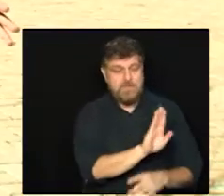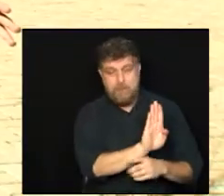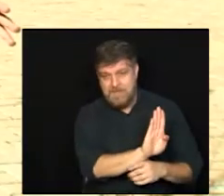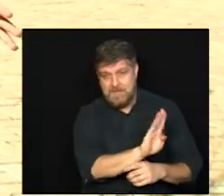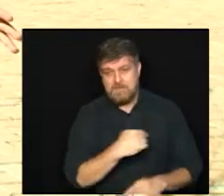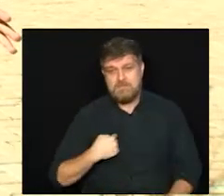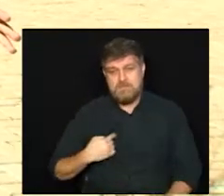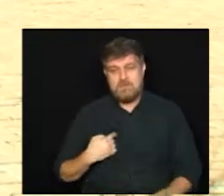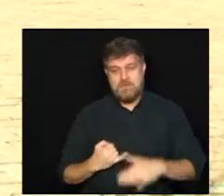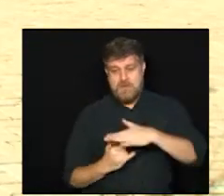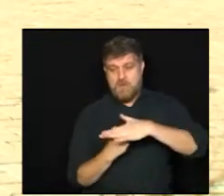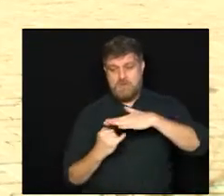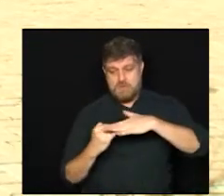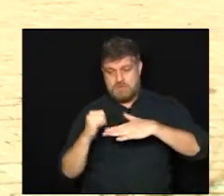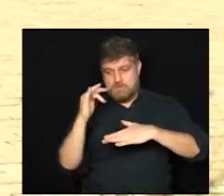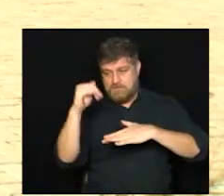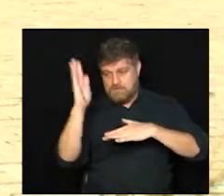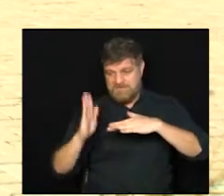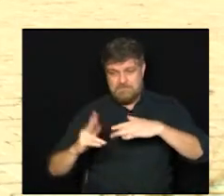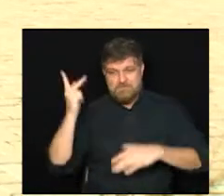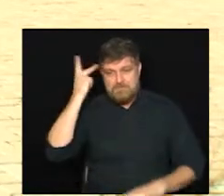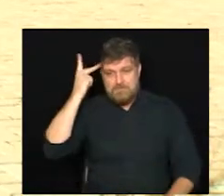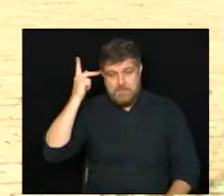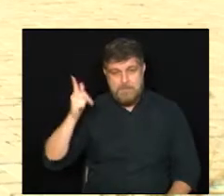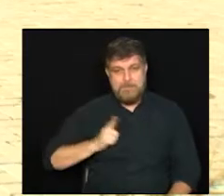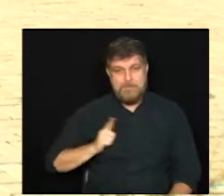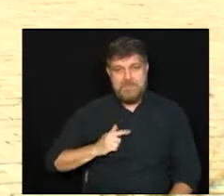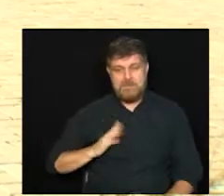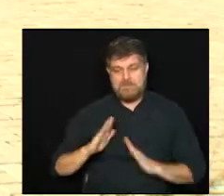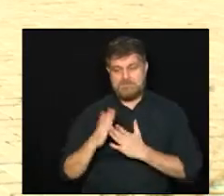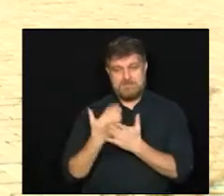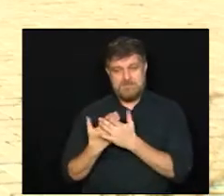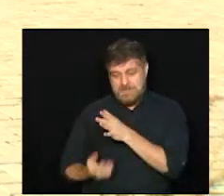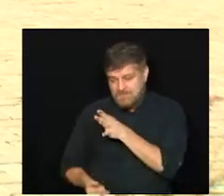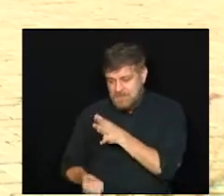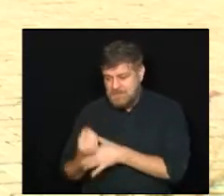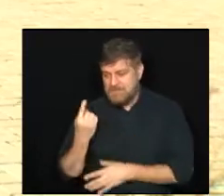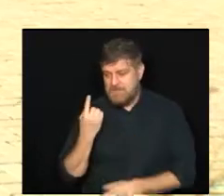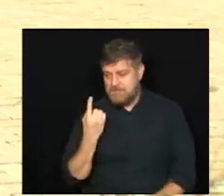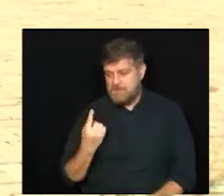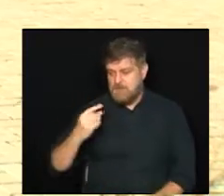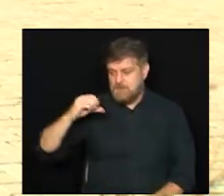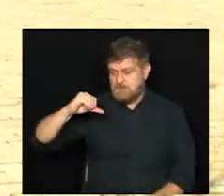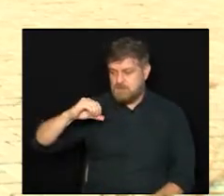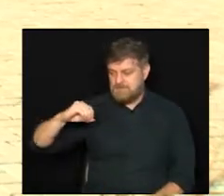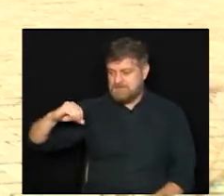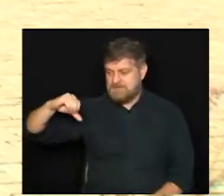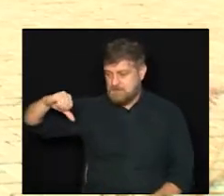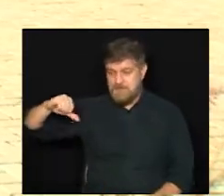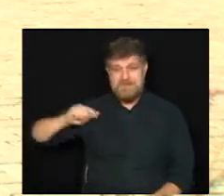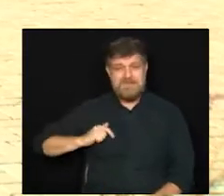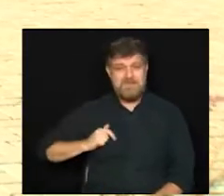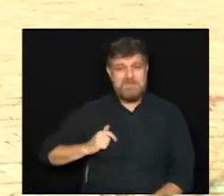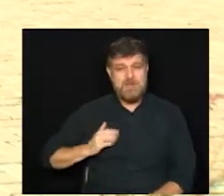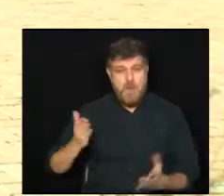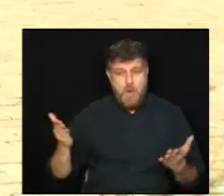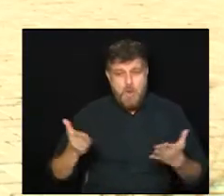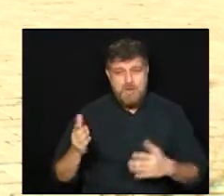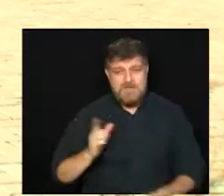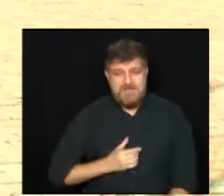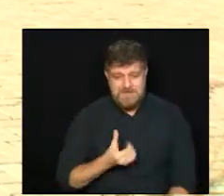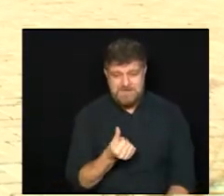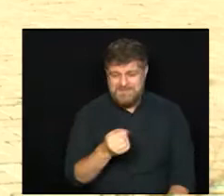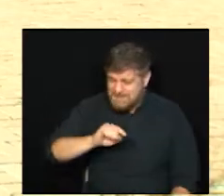Instituto Federal São Paulo é uma escola centenária, fundada em 1909. Possui hoje mais de 60